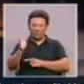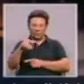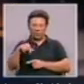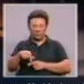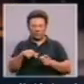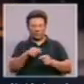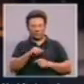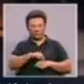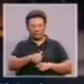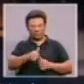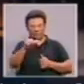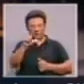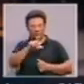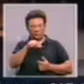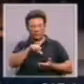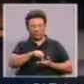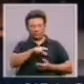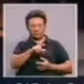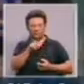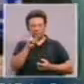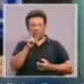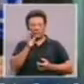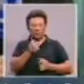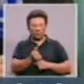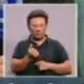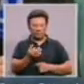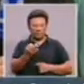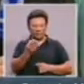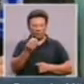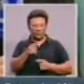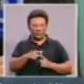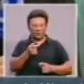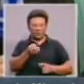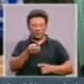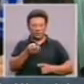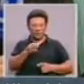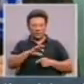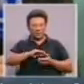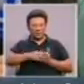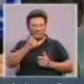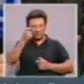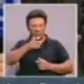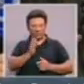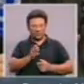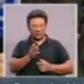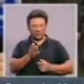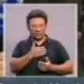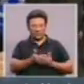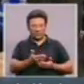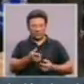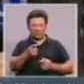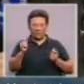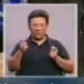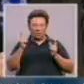praça da Figueira na baixa lisboeta Cristina Eles já foram feitas muitas Pirão 3 até agora e a